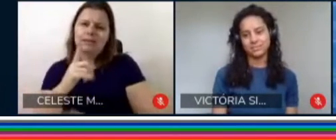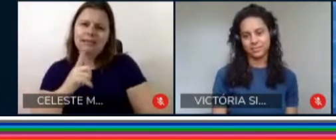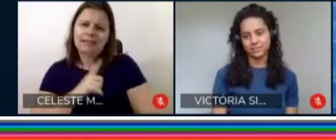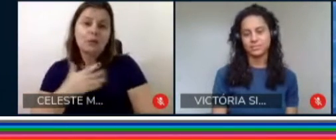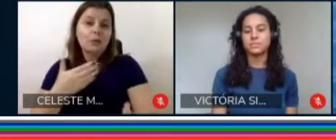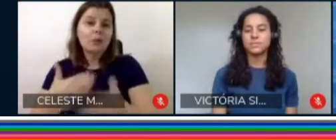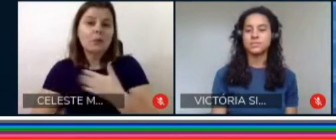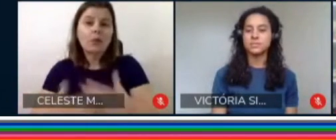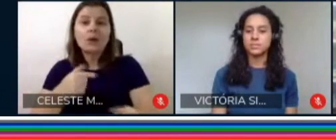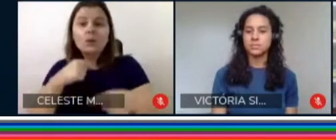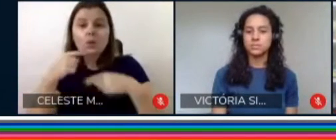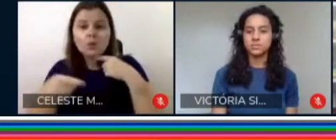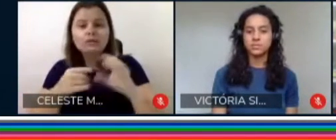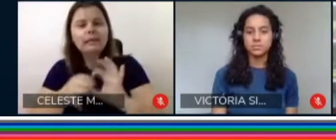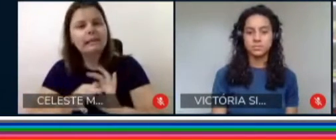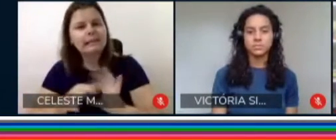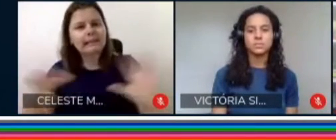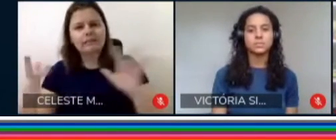à disposição.